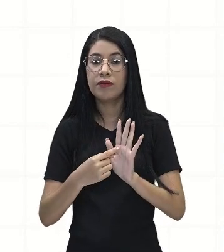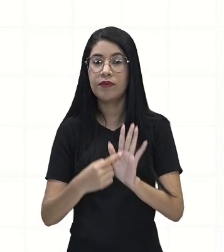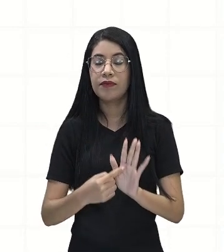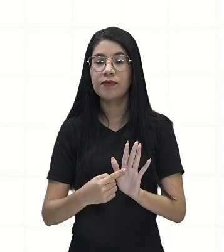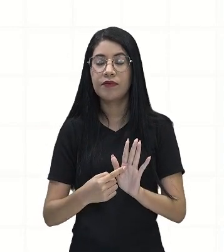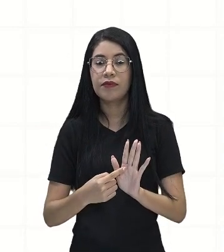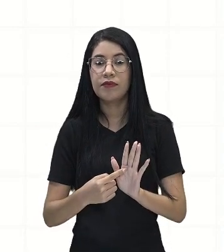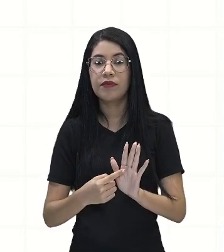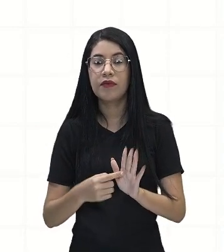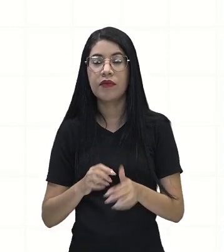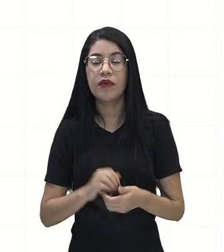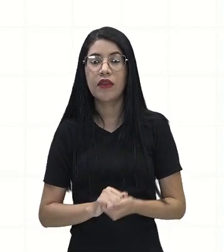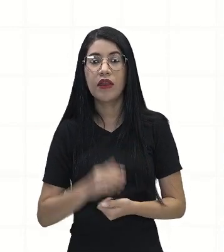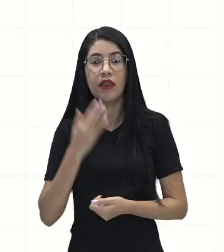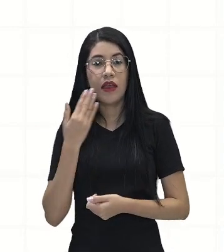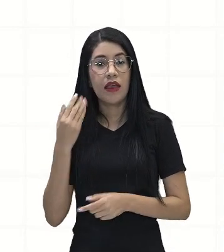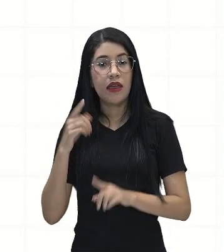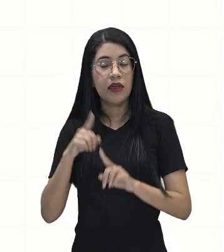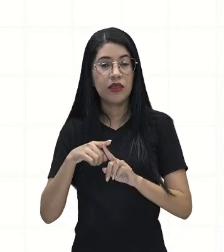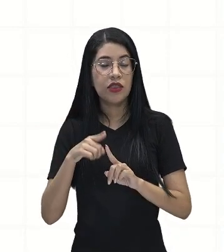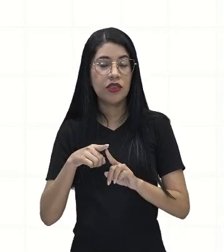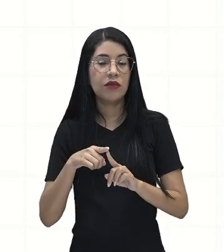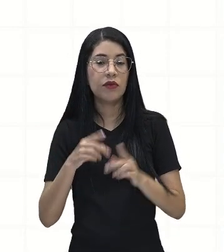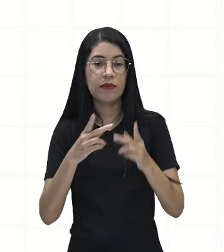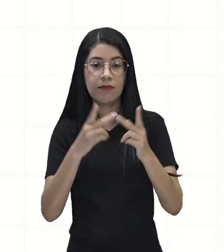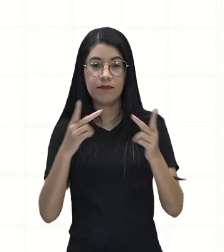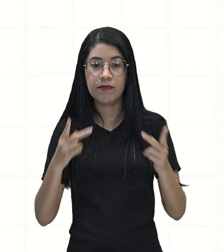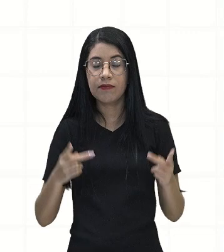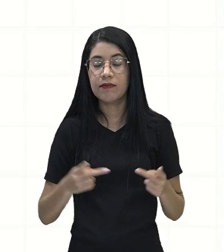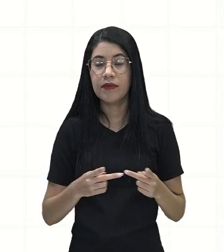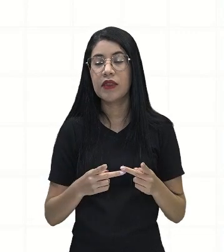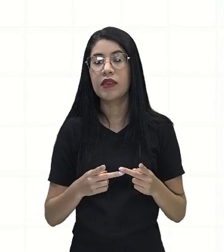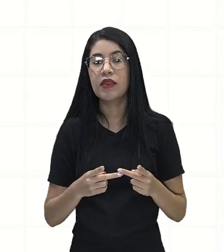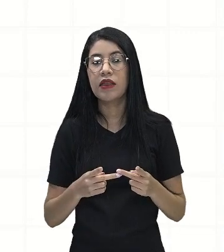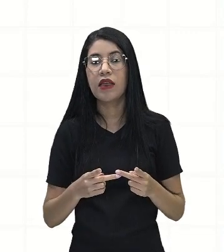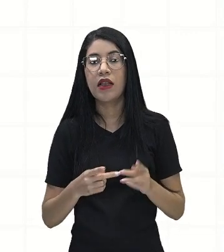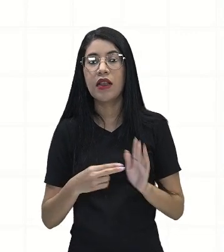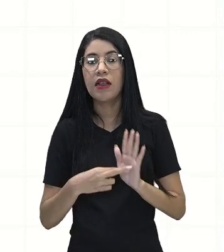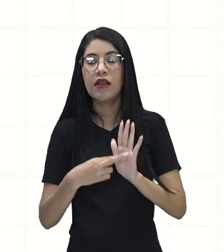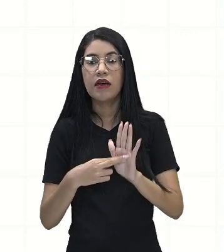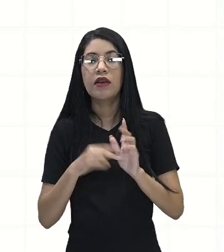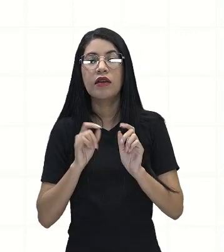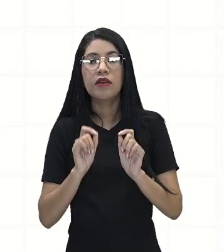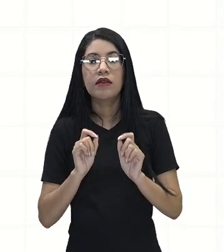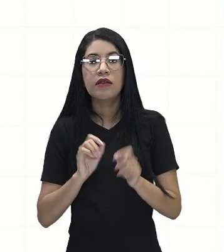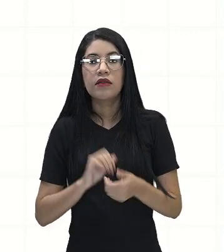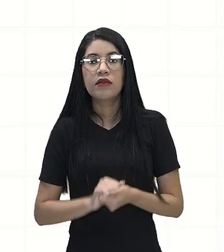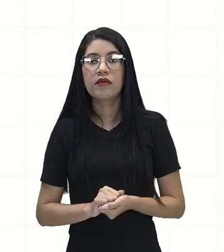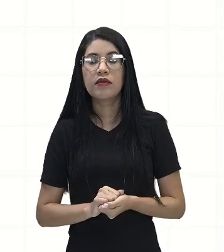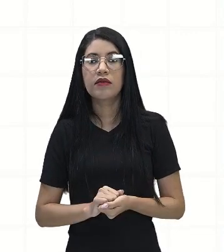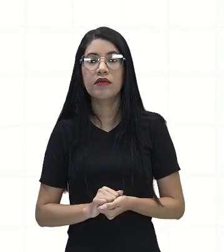Mostrando esse gráfico de pizza aí, né? Que ele representa